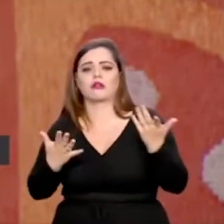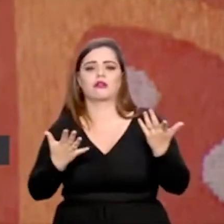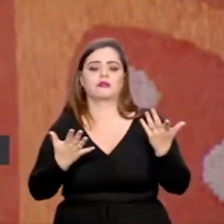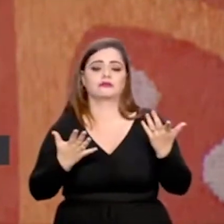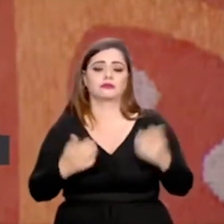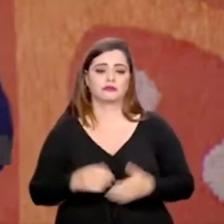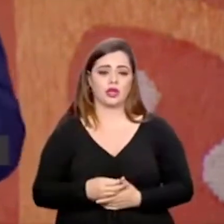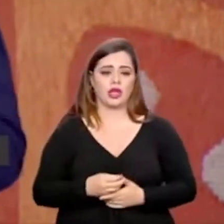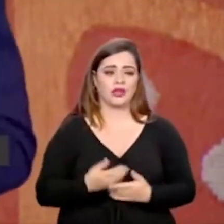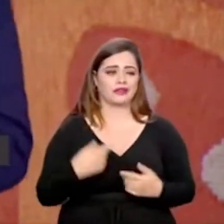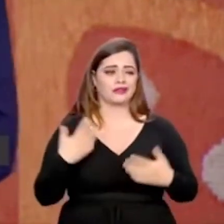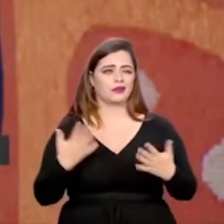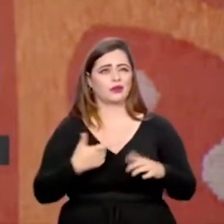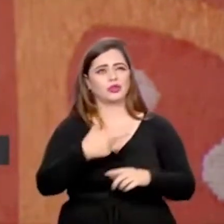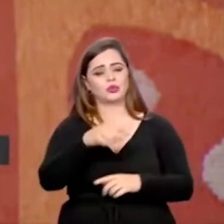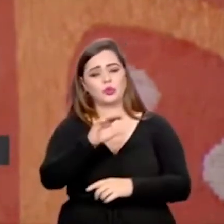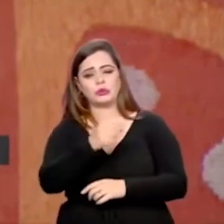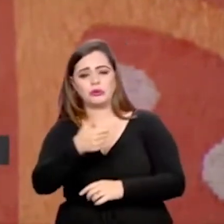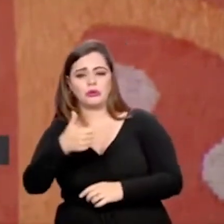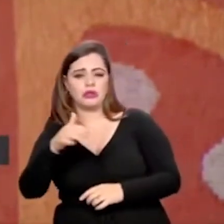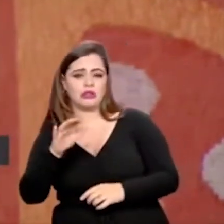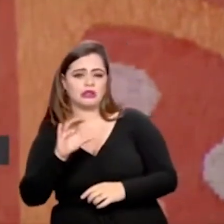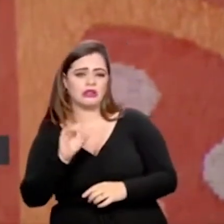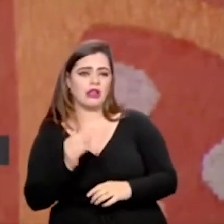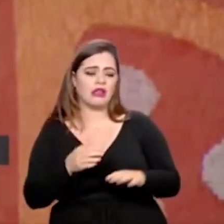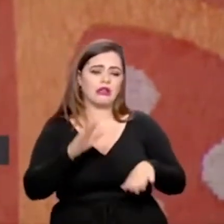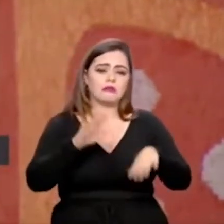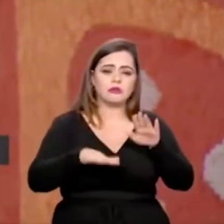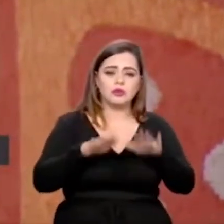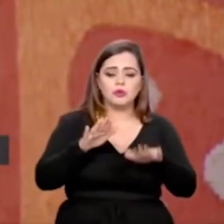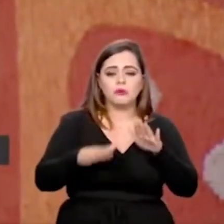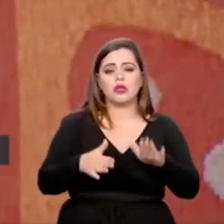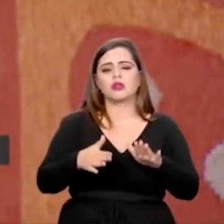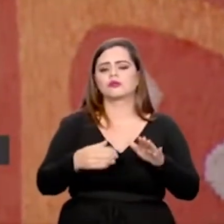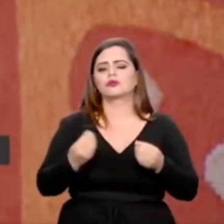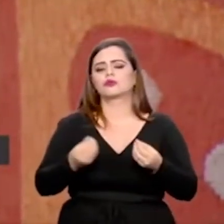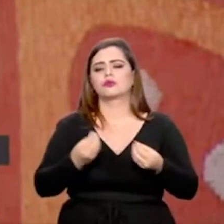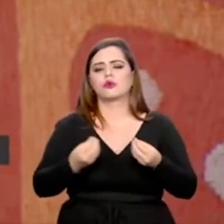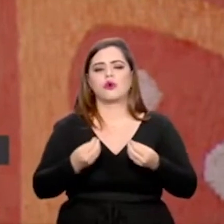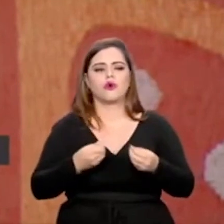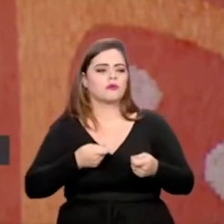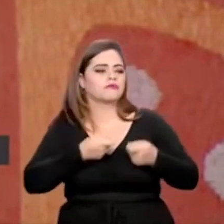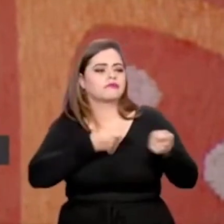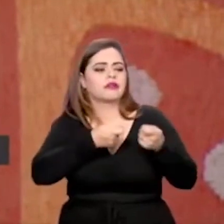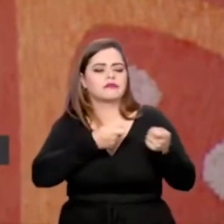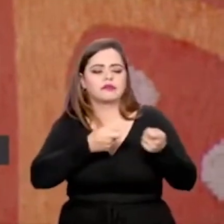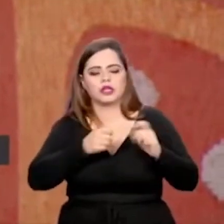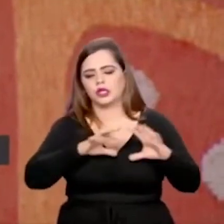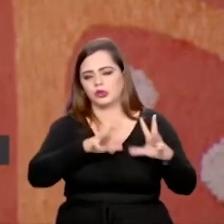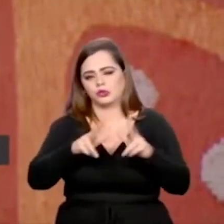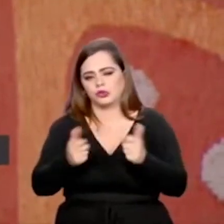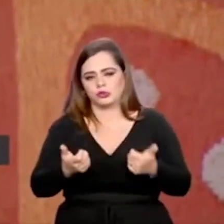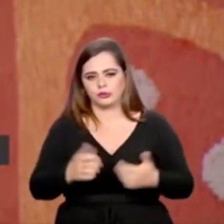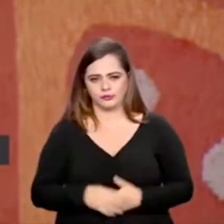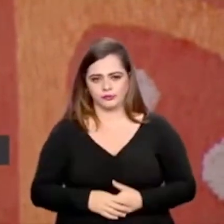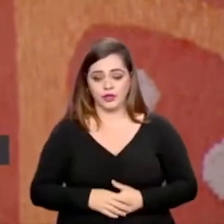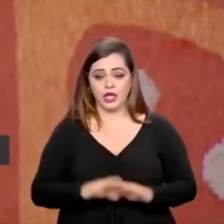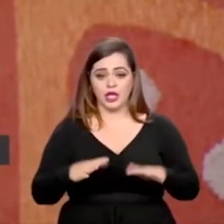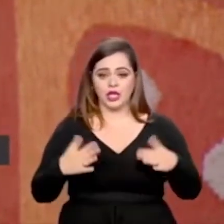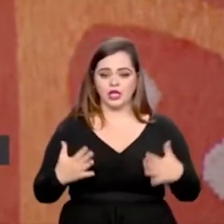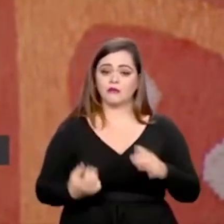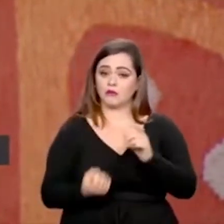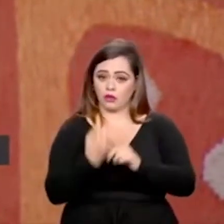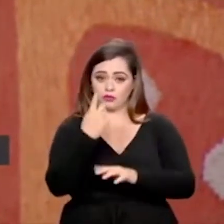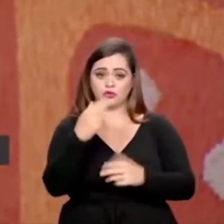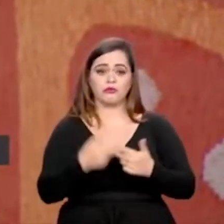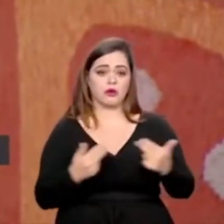apontado pelo conselhão eu acho que assumido por nós é o principal obstáculo para o enfrentamento no nosso país e a